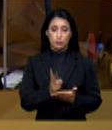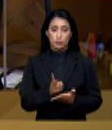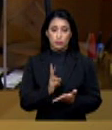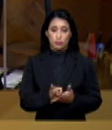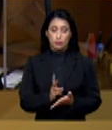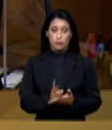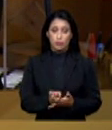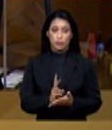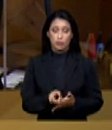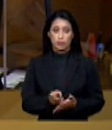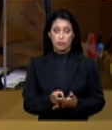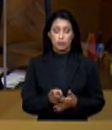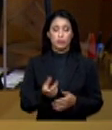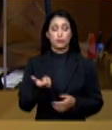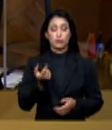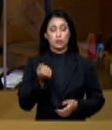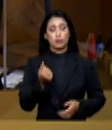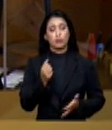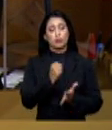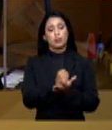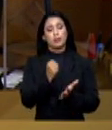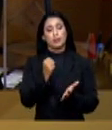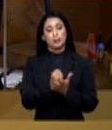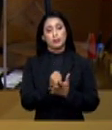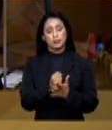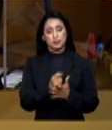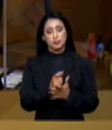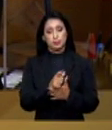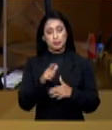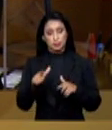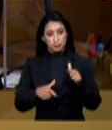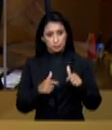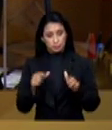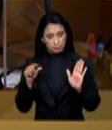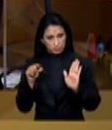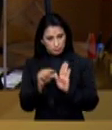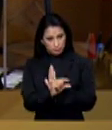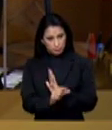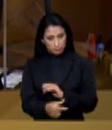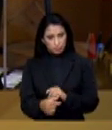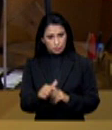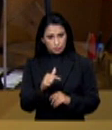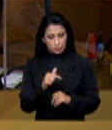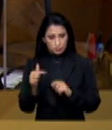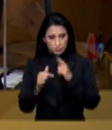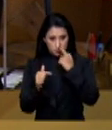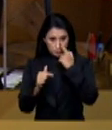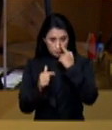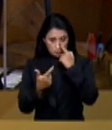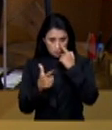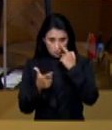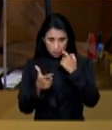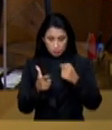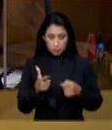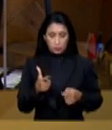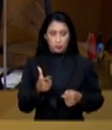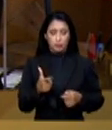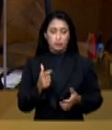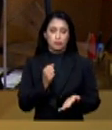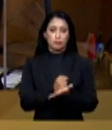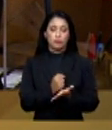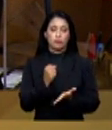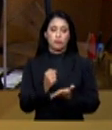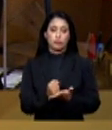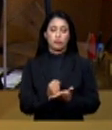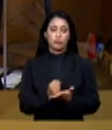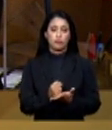utilizado para definição do valor do contrato do prestador de serviço para o contrato prestador de serviço não tem a valor de